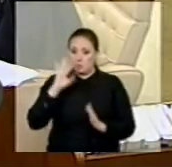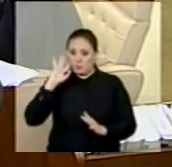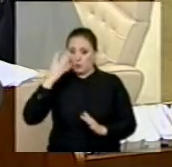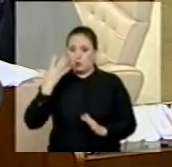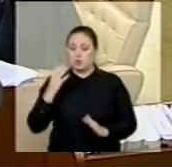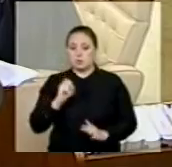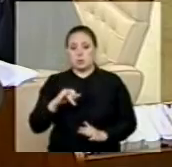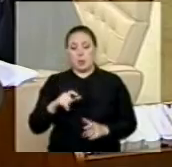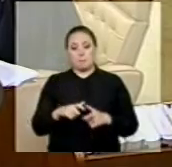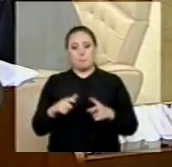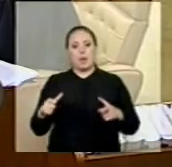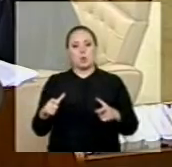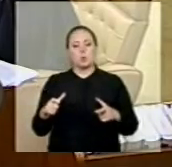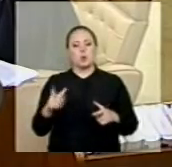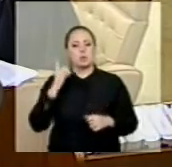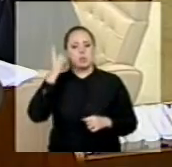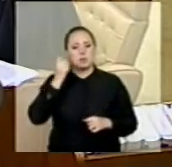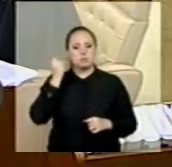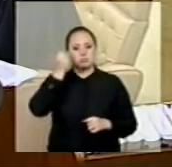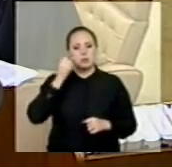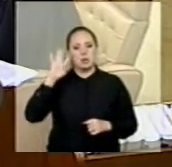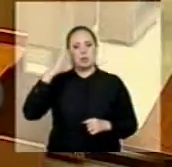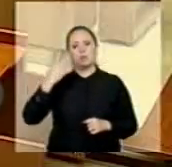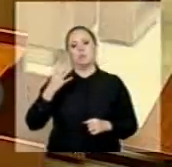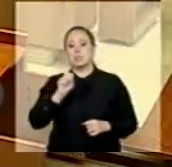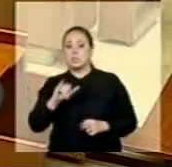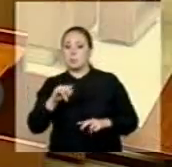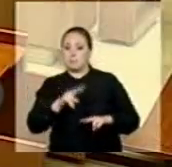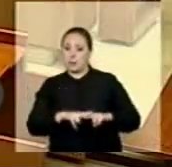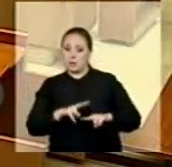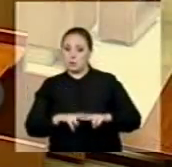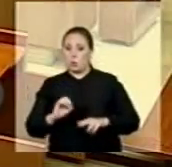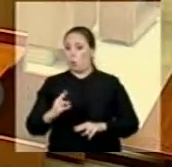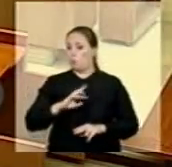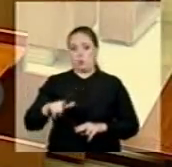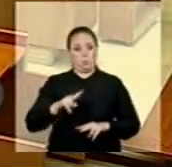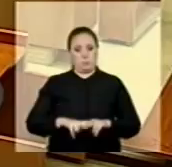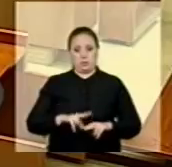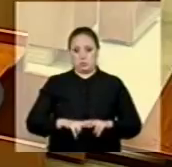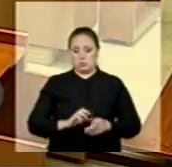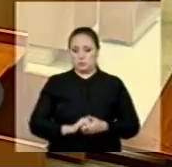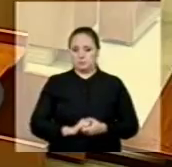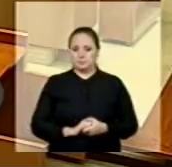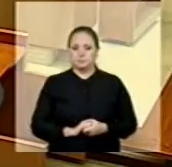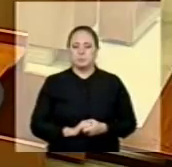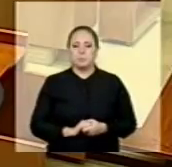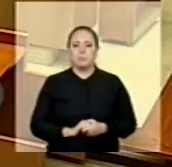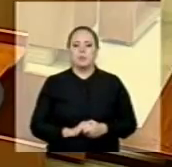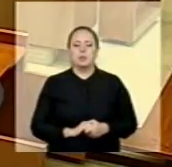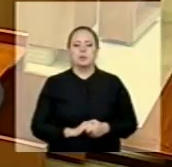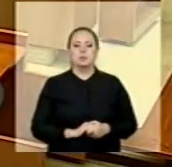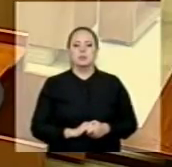de seus membros, resolva sobre a prisão. A imunidade não inviabiliza